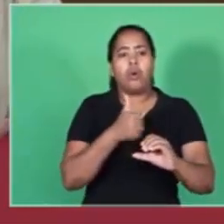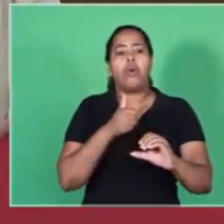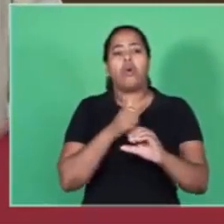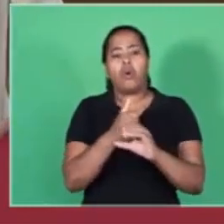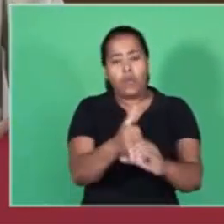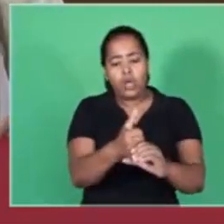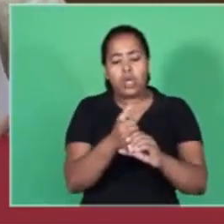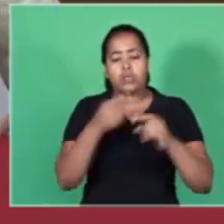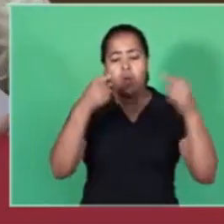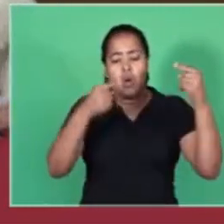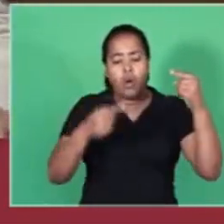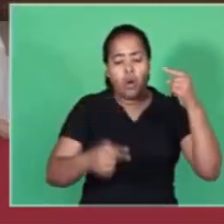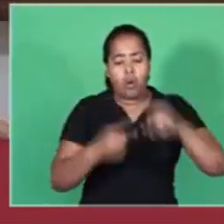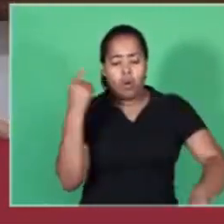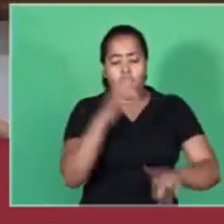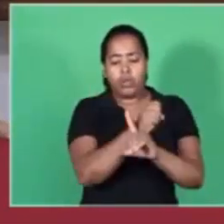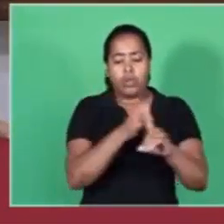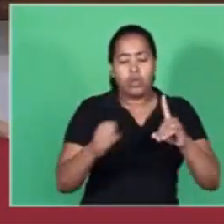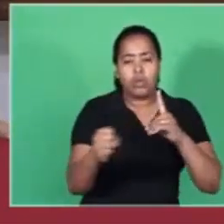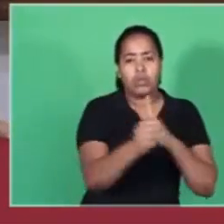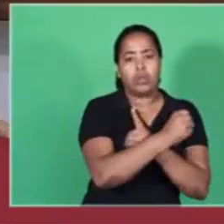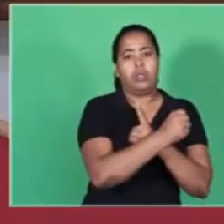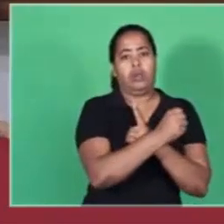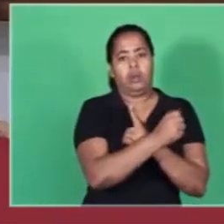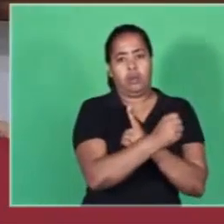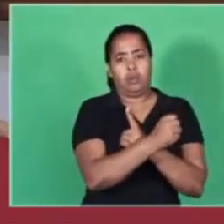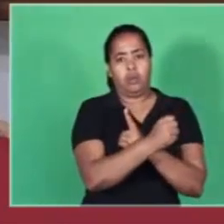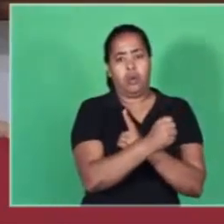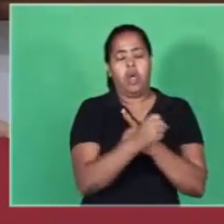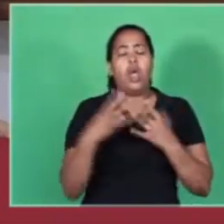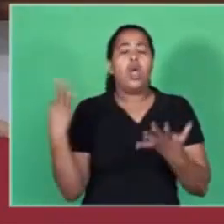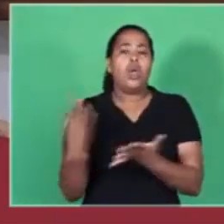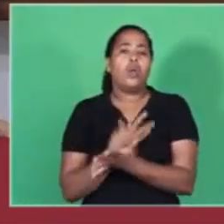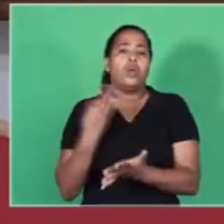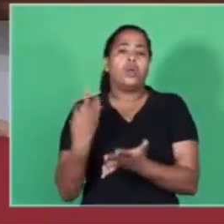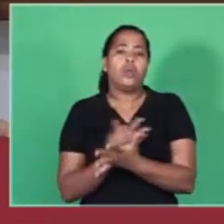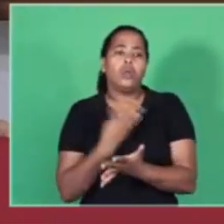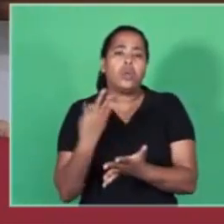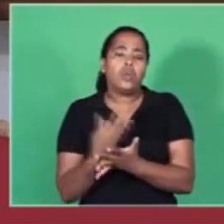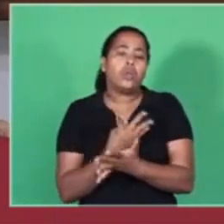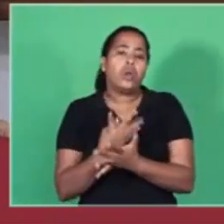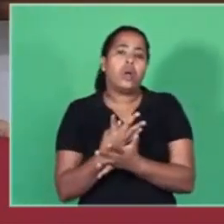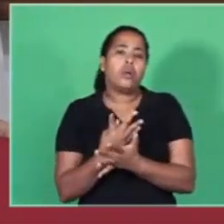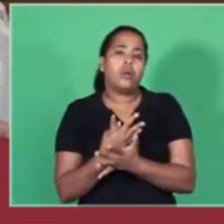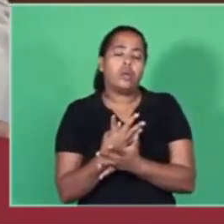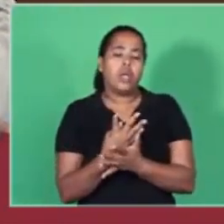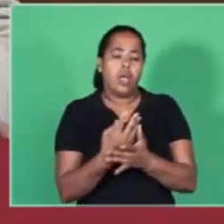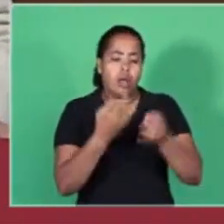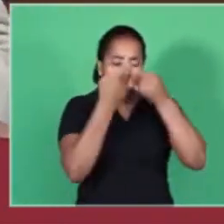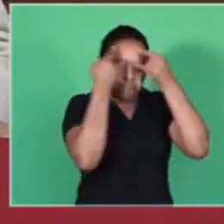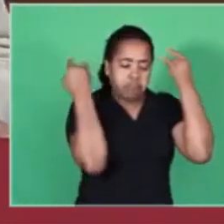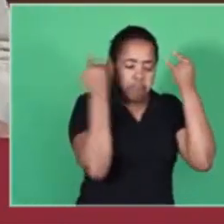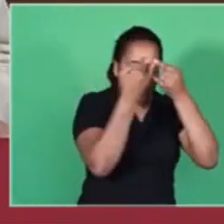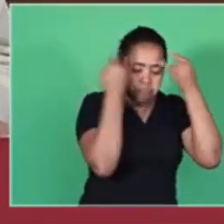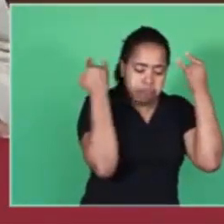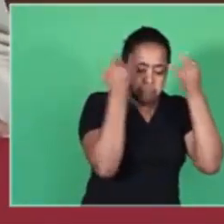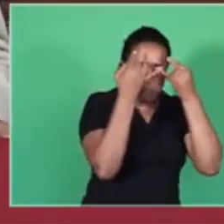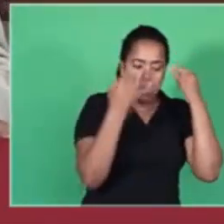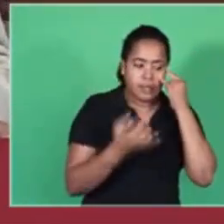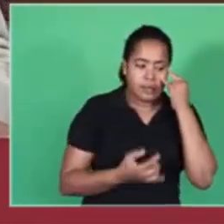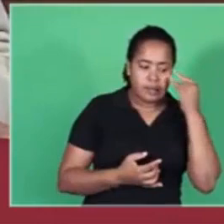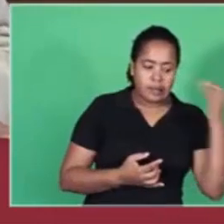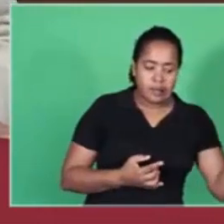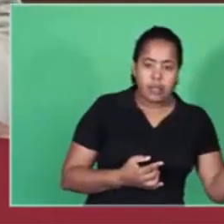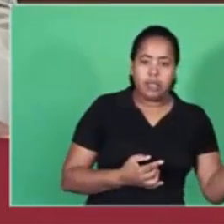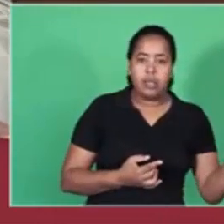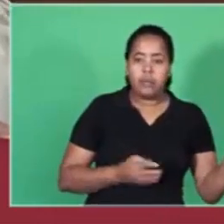que é que o teólogo fez? Para onde que ele foi? Ele foi para o lado do material. Ele não foi para o lado do